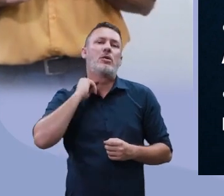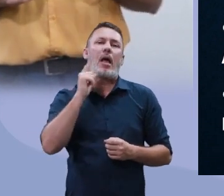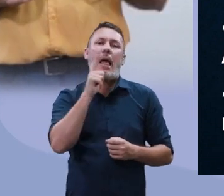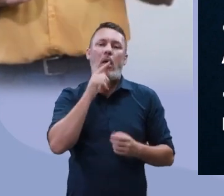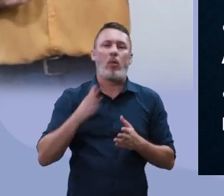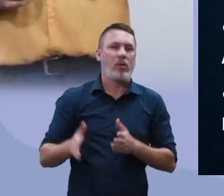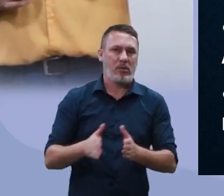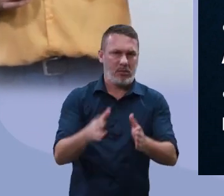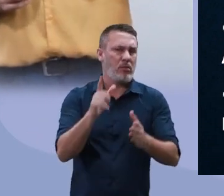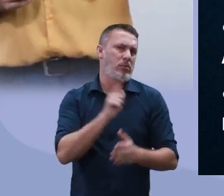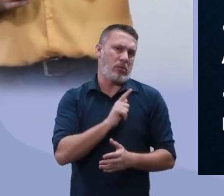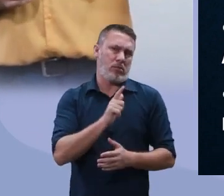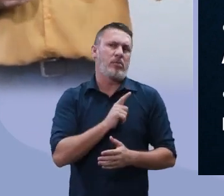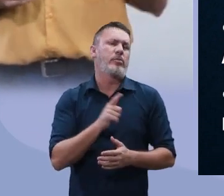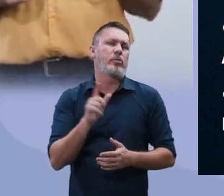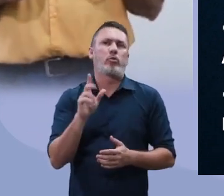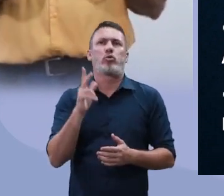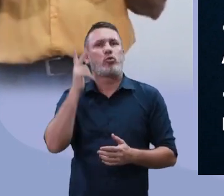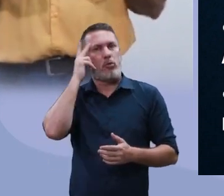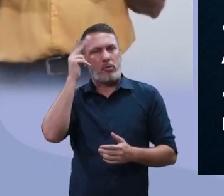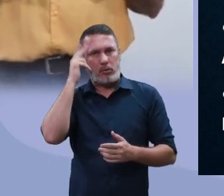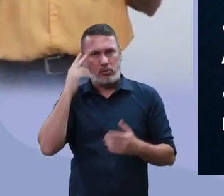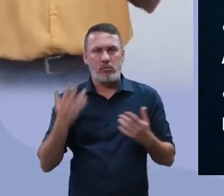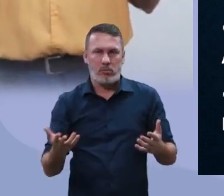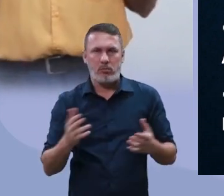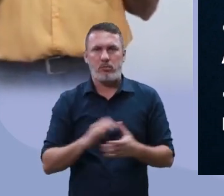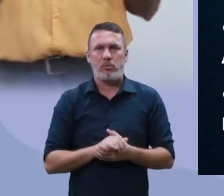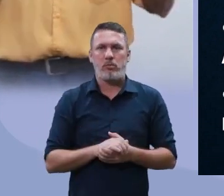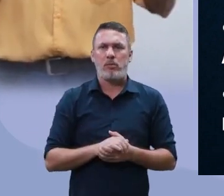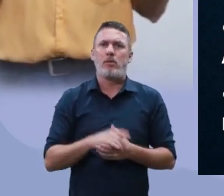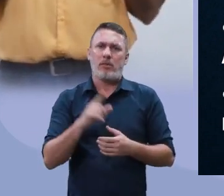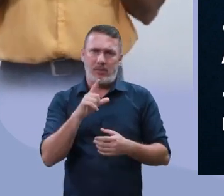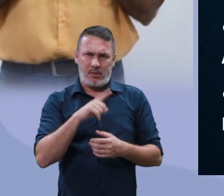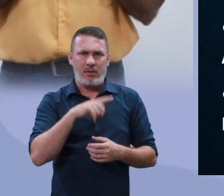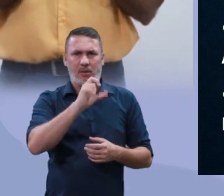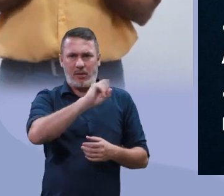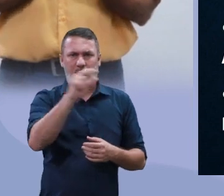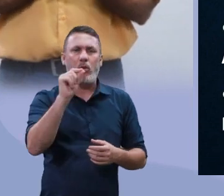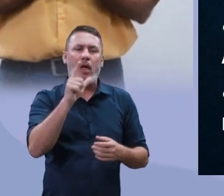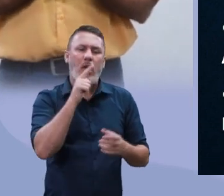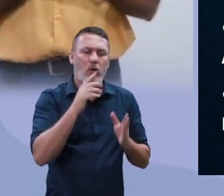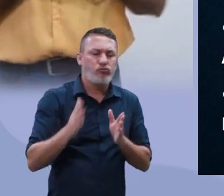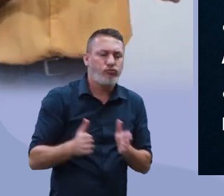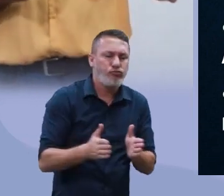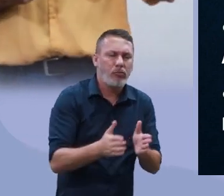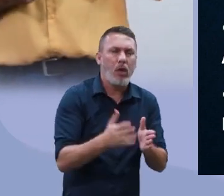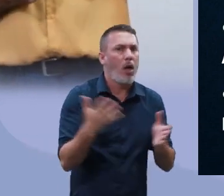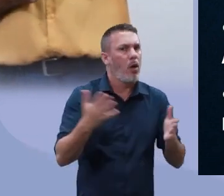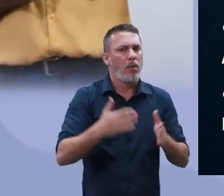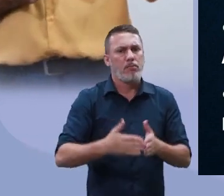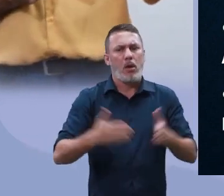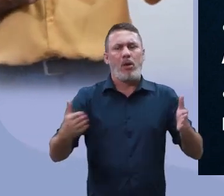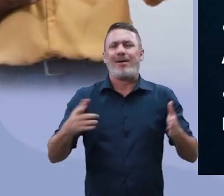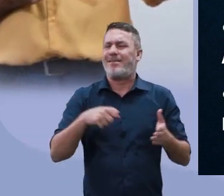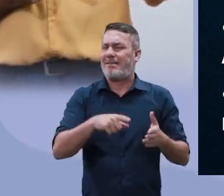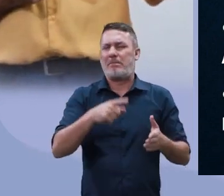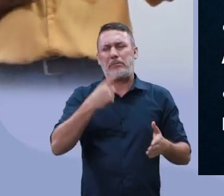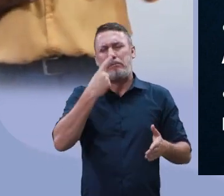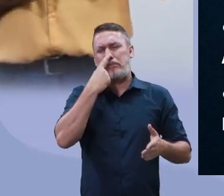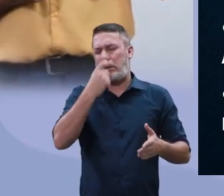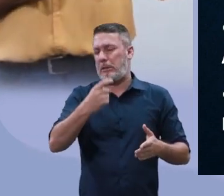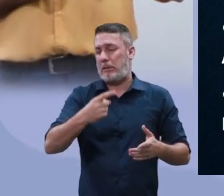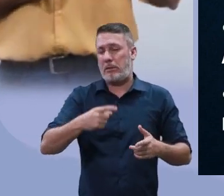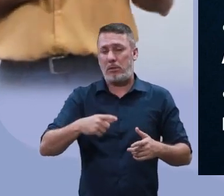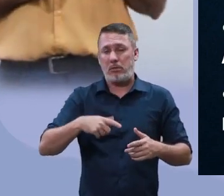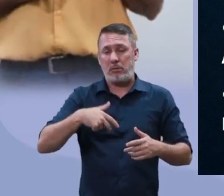das águas. Locais que antes eram veios, fluxos de pequenos córregos, hoje tornaram-se,